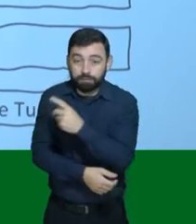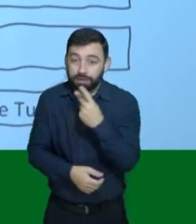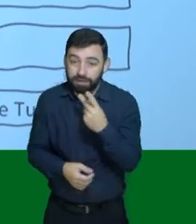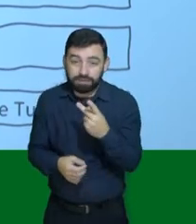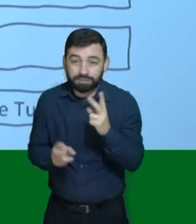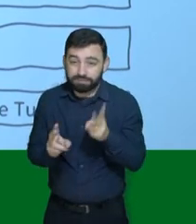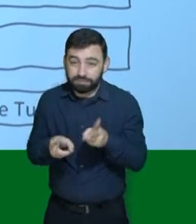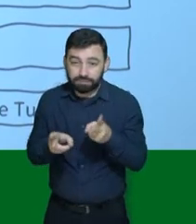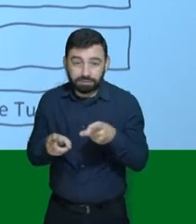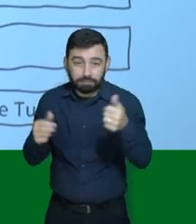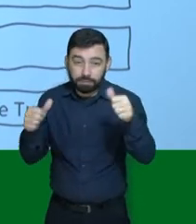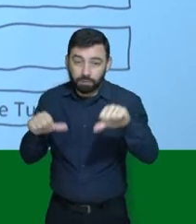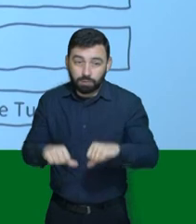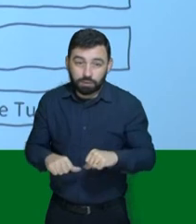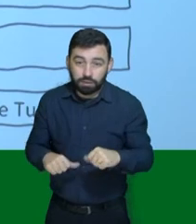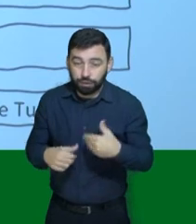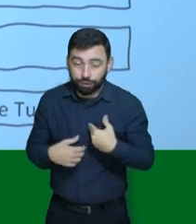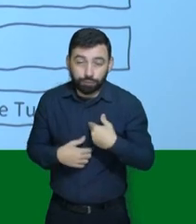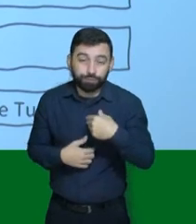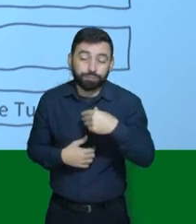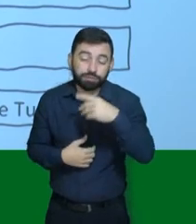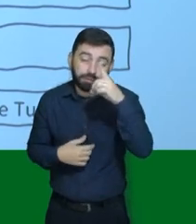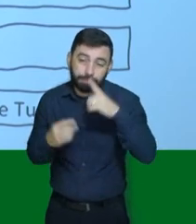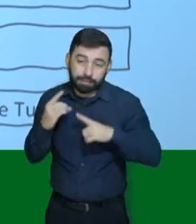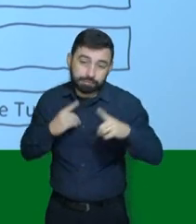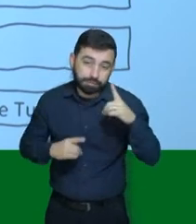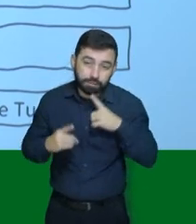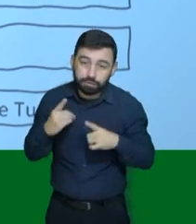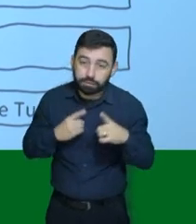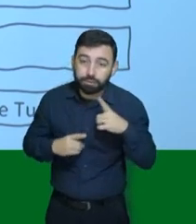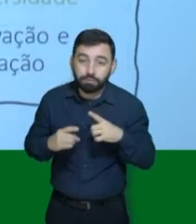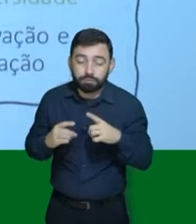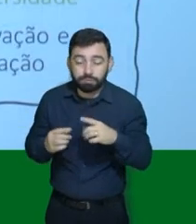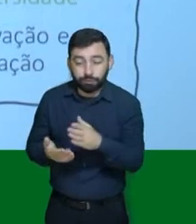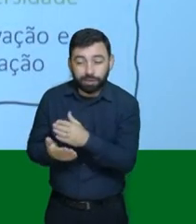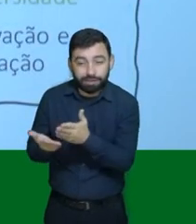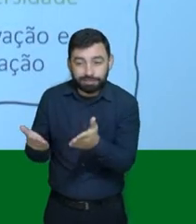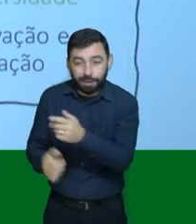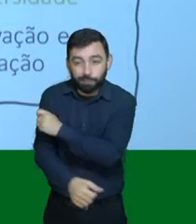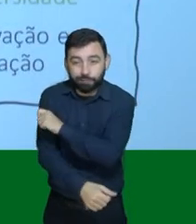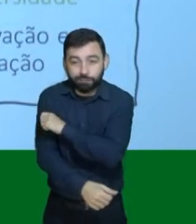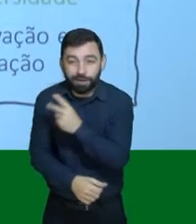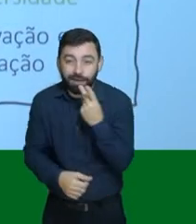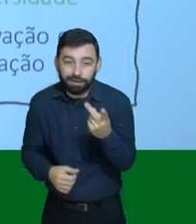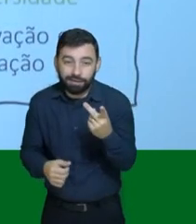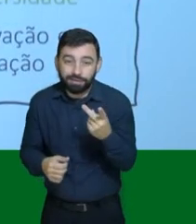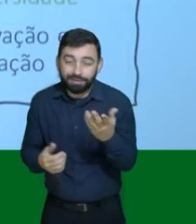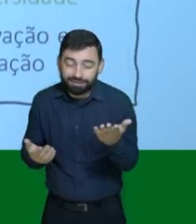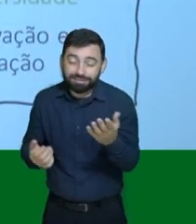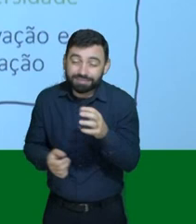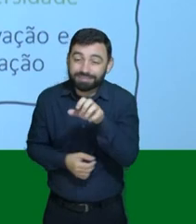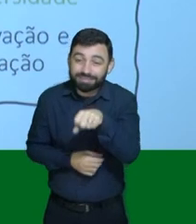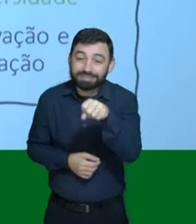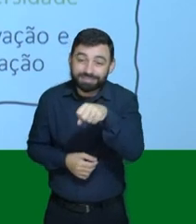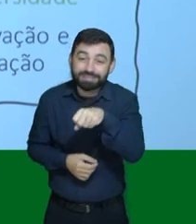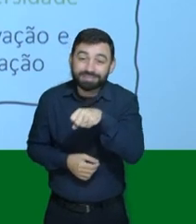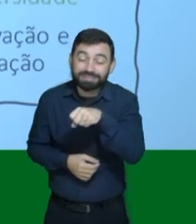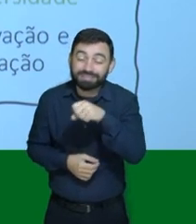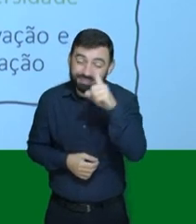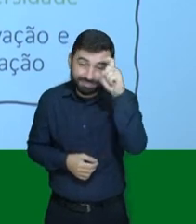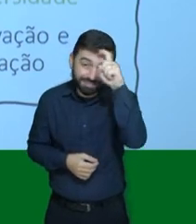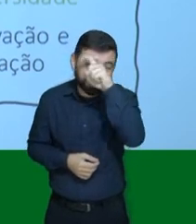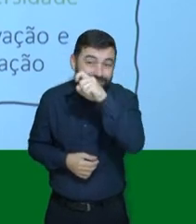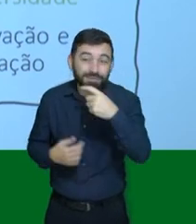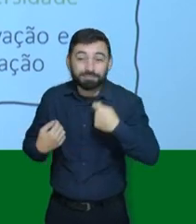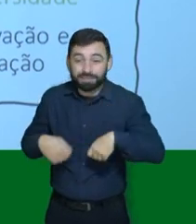uma desgraceira isso aí, tal, eu vou sair deprimida daqui. Bom, é um pouco desgraceira, né, mas a gente